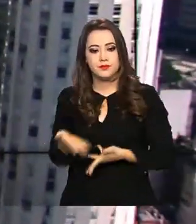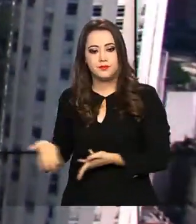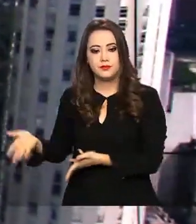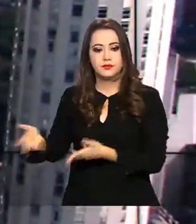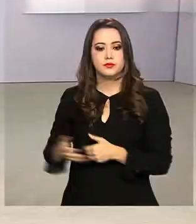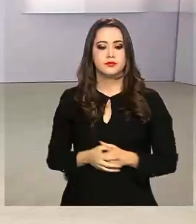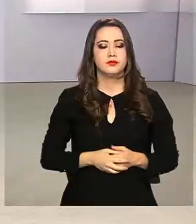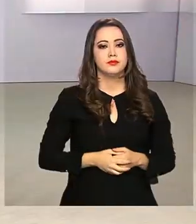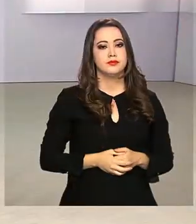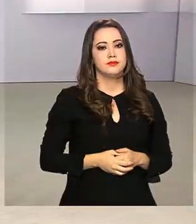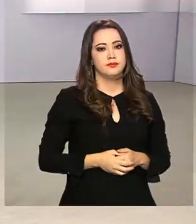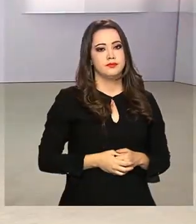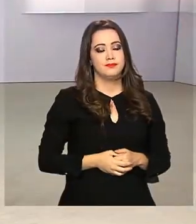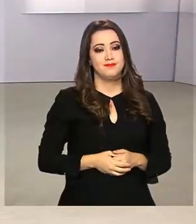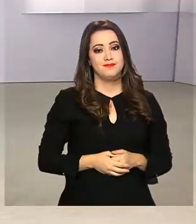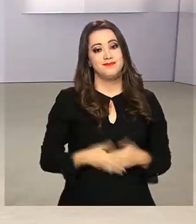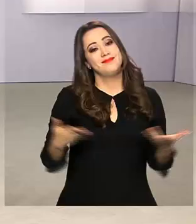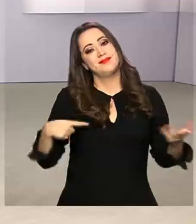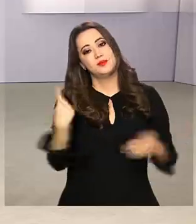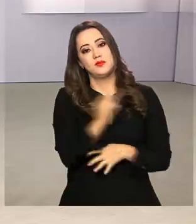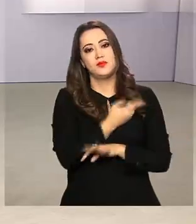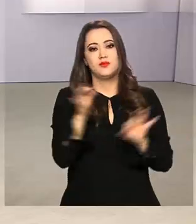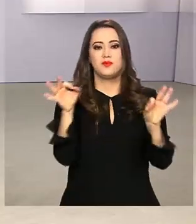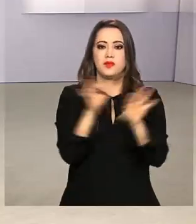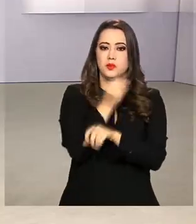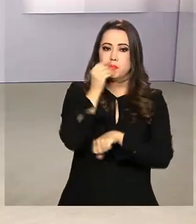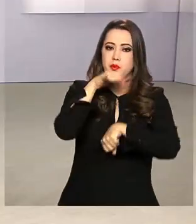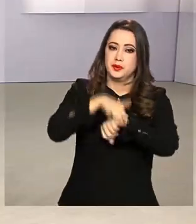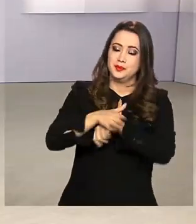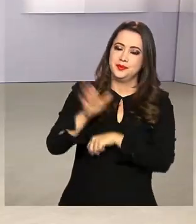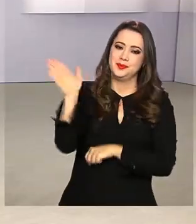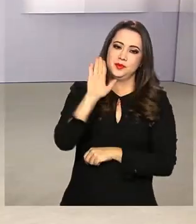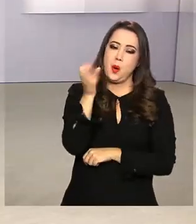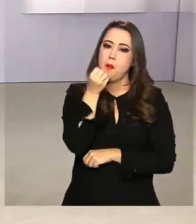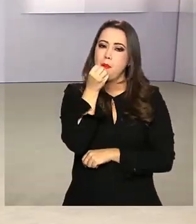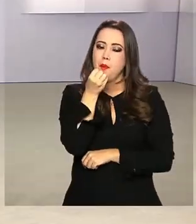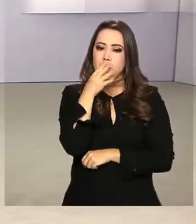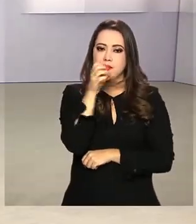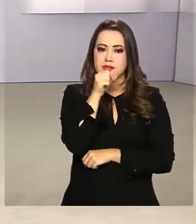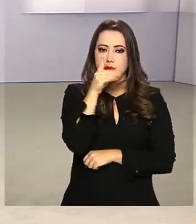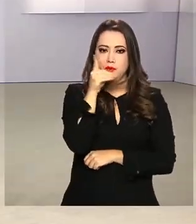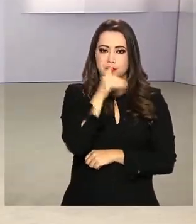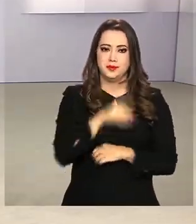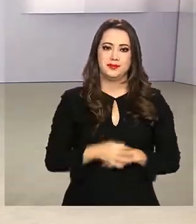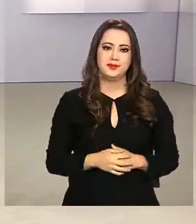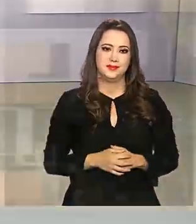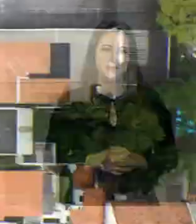na tela. A gente fica por aqui. Boa noite para você e um bom fim de semana.